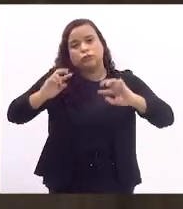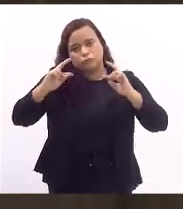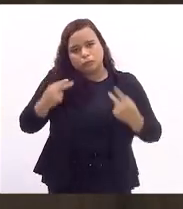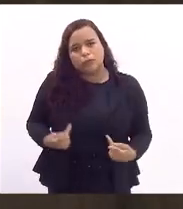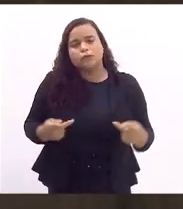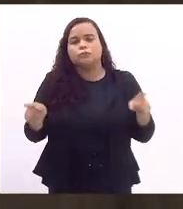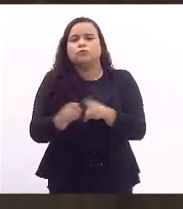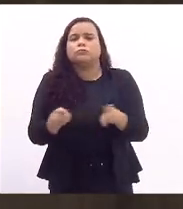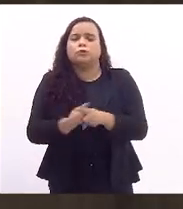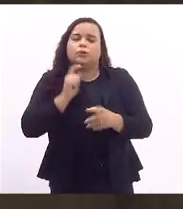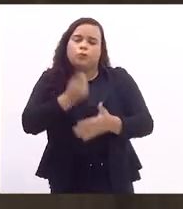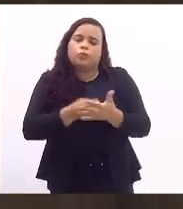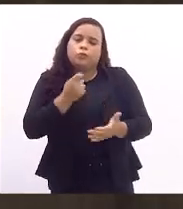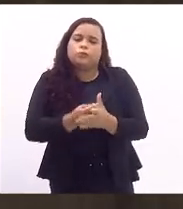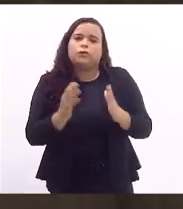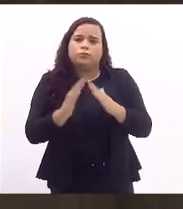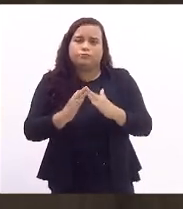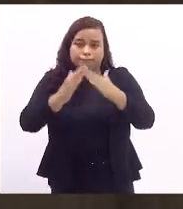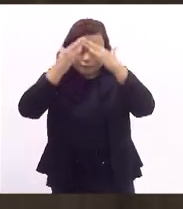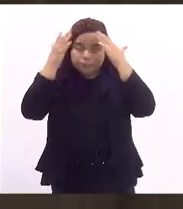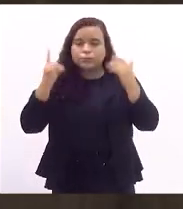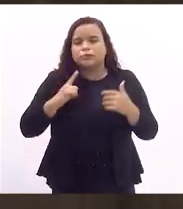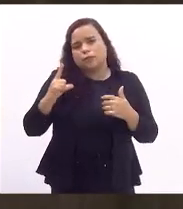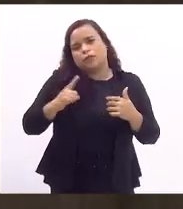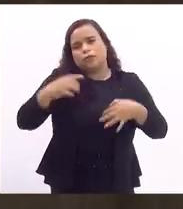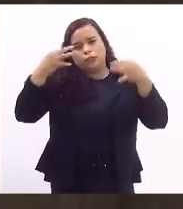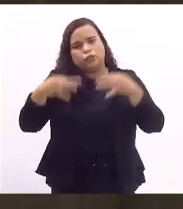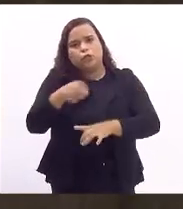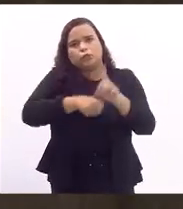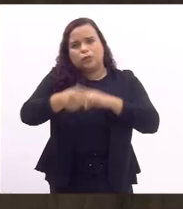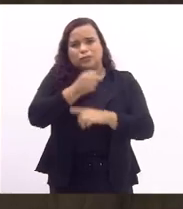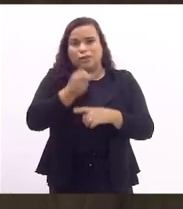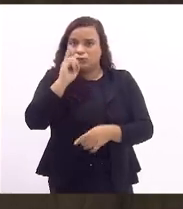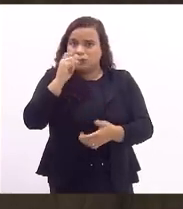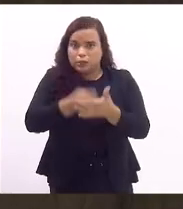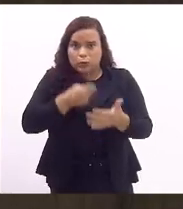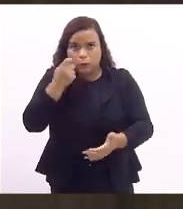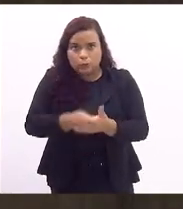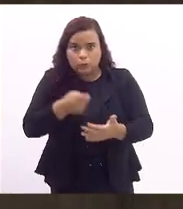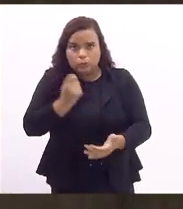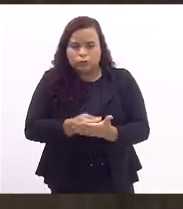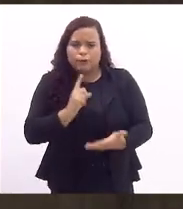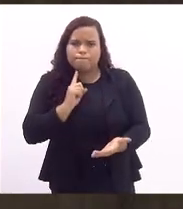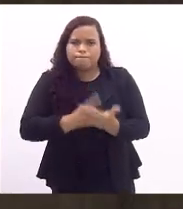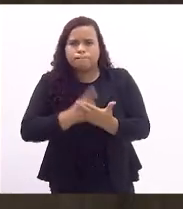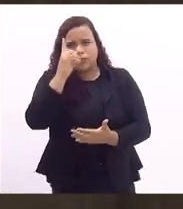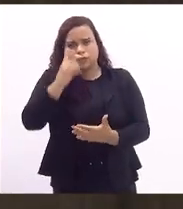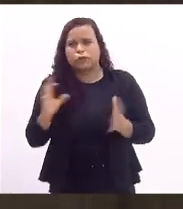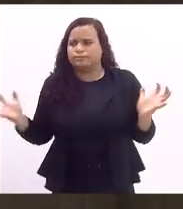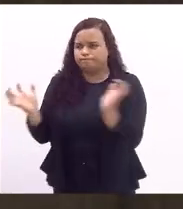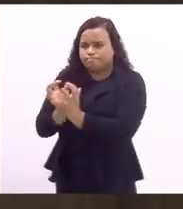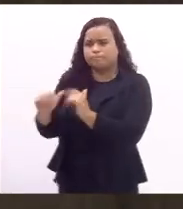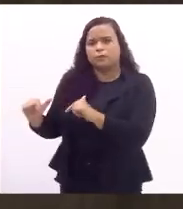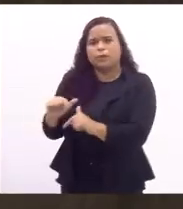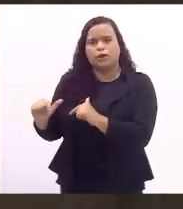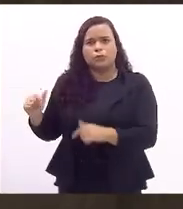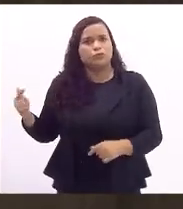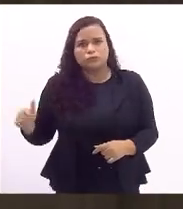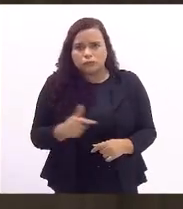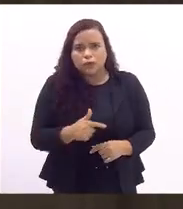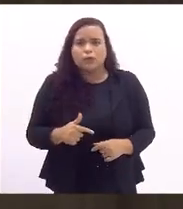não Assistência Social sem luta comprometida com o gerente da classe principalmente da classe trabalhadora